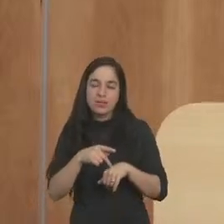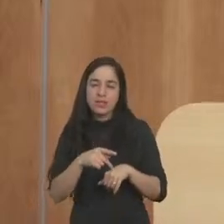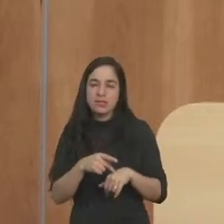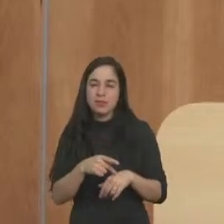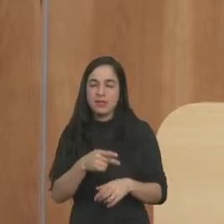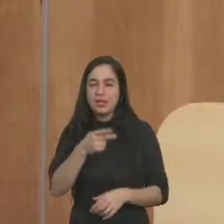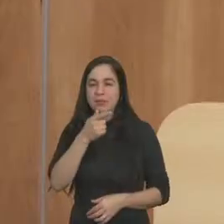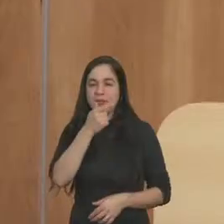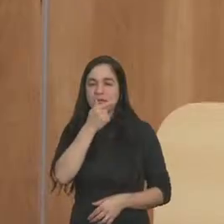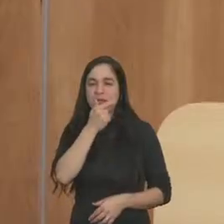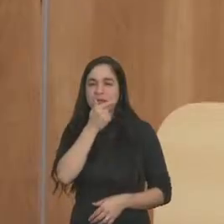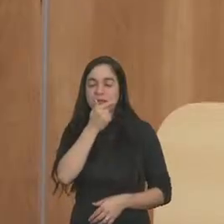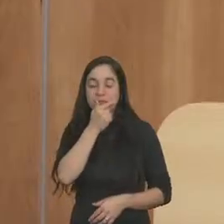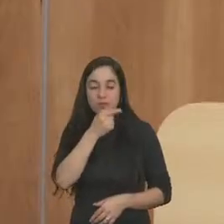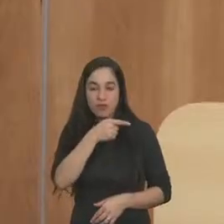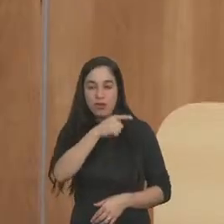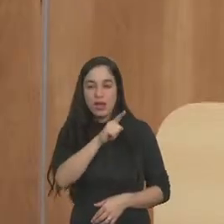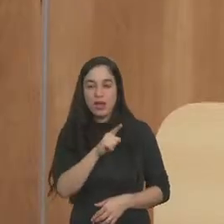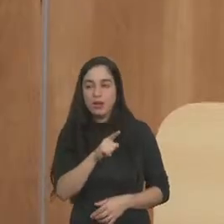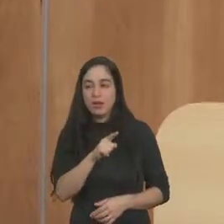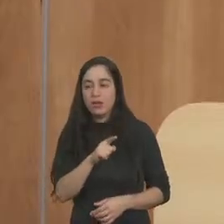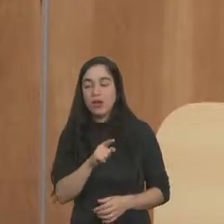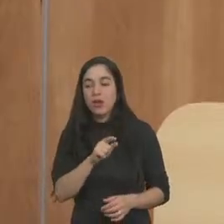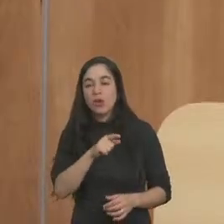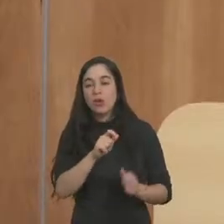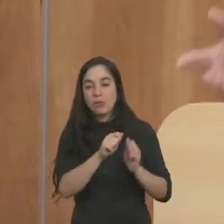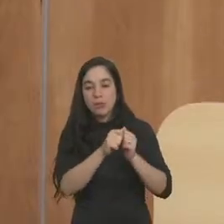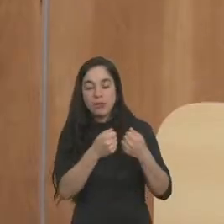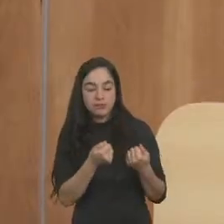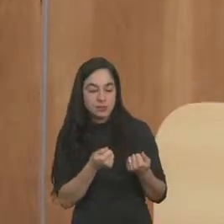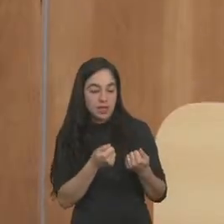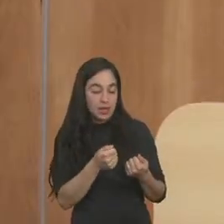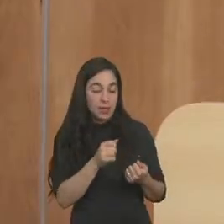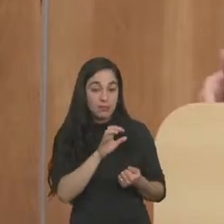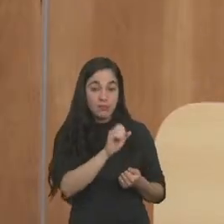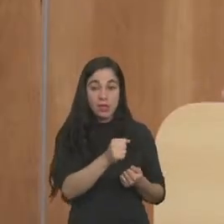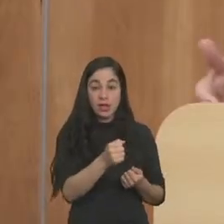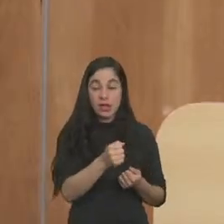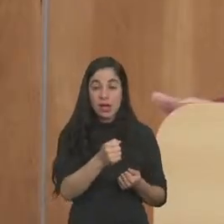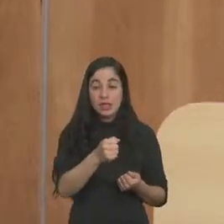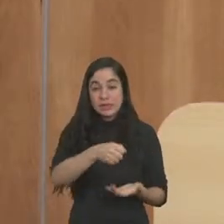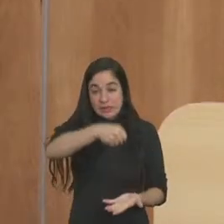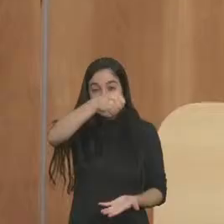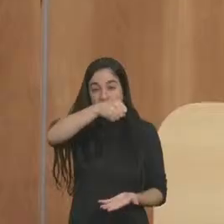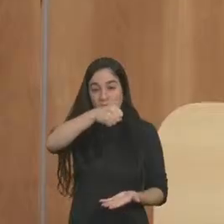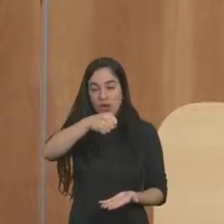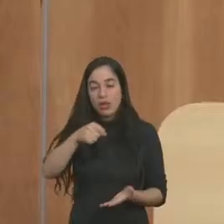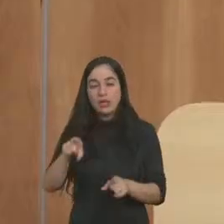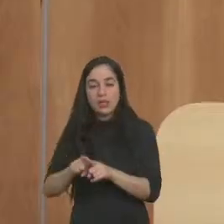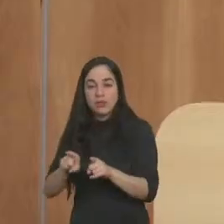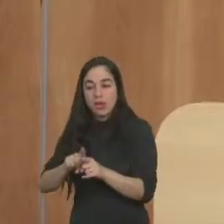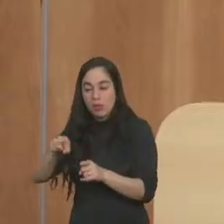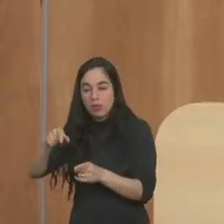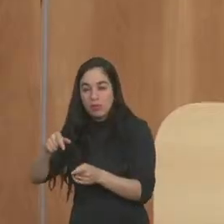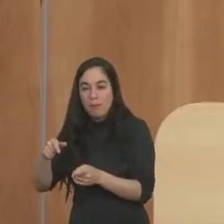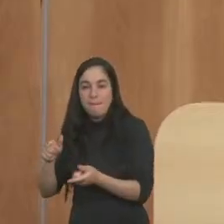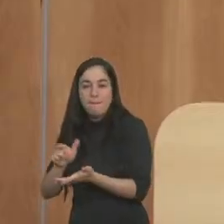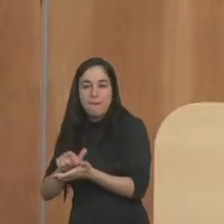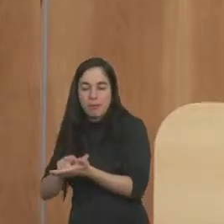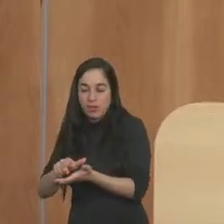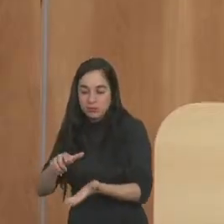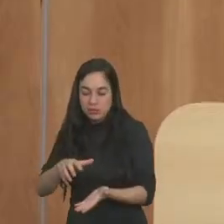saco, para você levar embora. 2 embalagens que vão para o lixo, produzindo mais lixo. Então, são